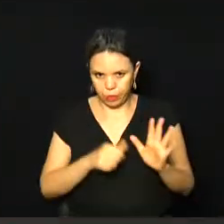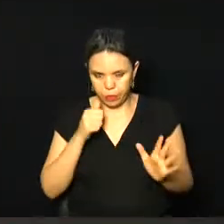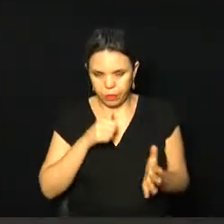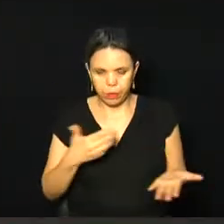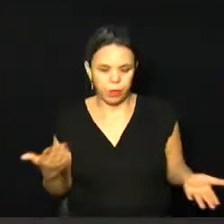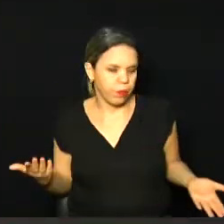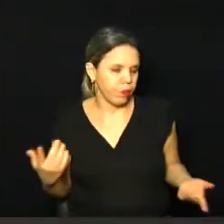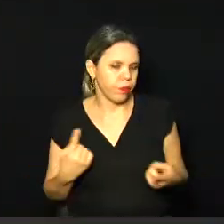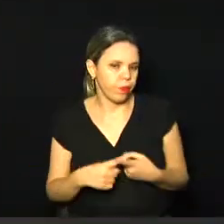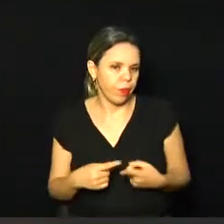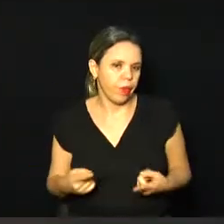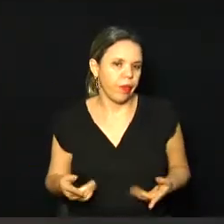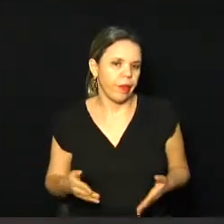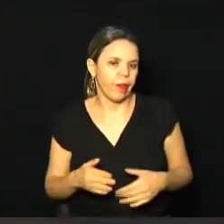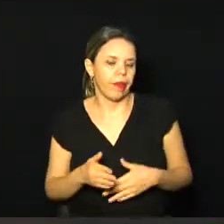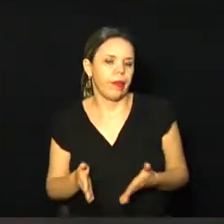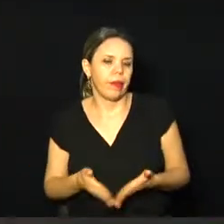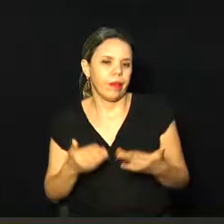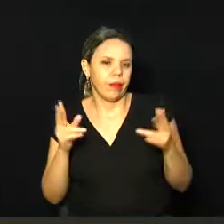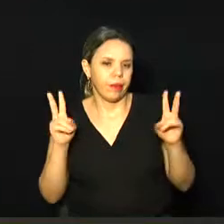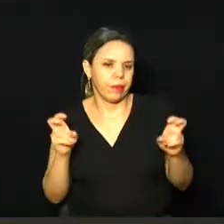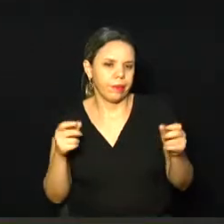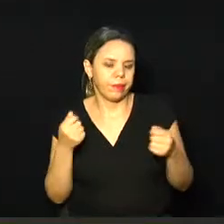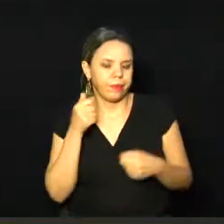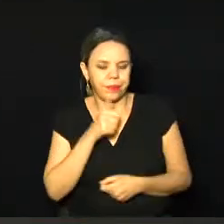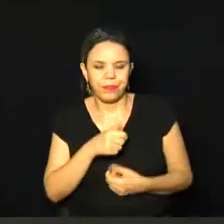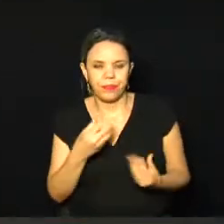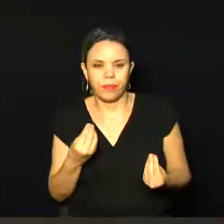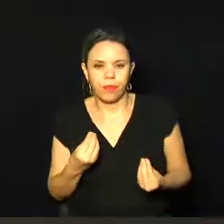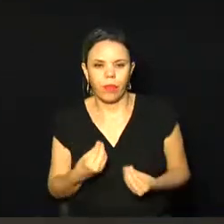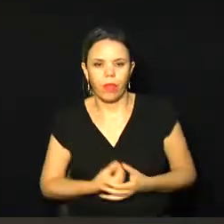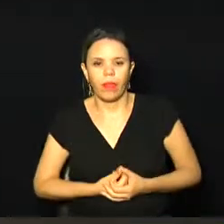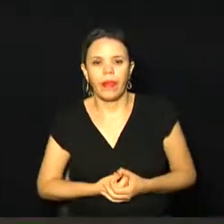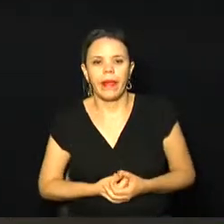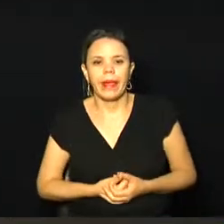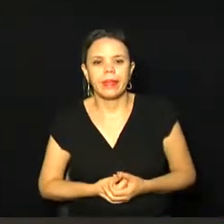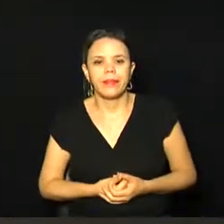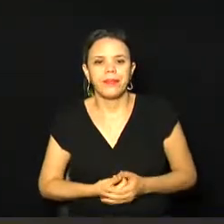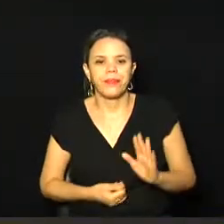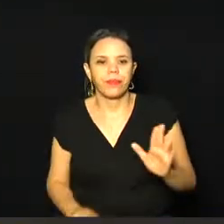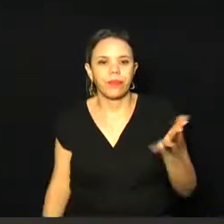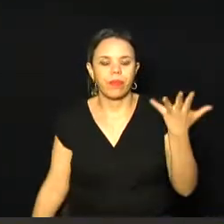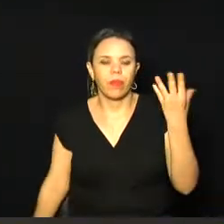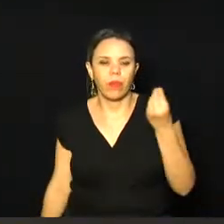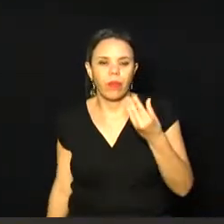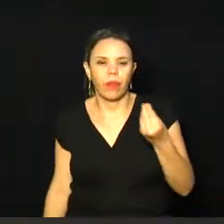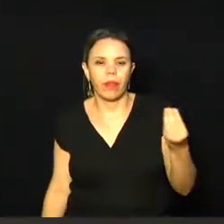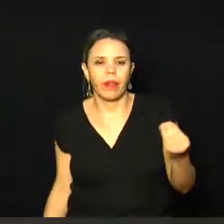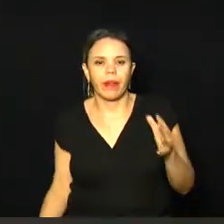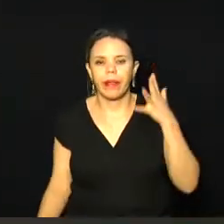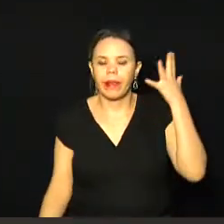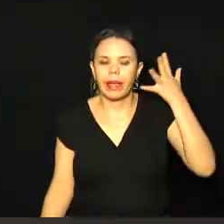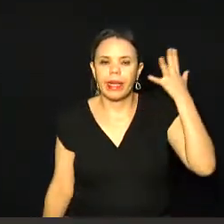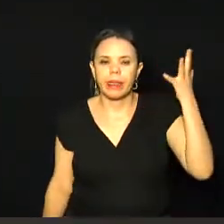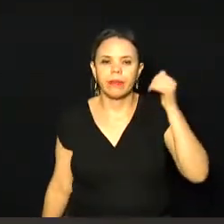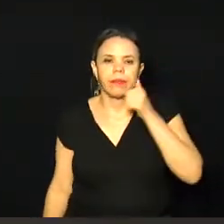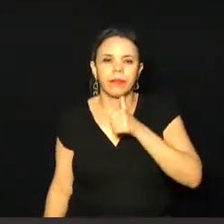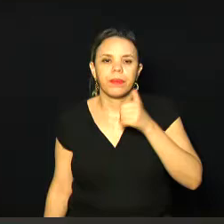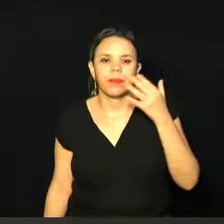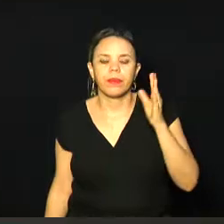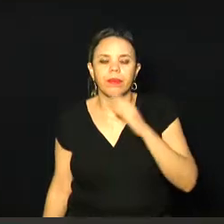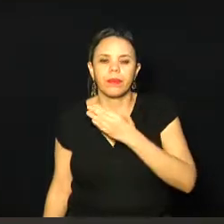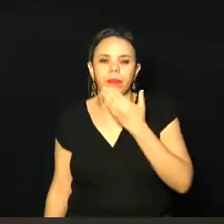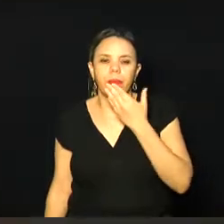mulheres? Porque elas estão carentes dessa temática, porque muitas delas, e como já aconteceu em inúmeras das nossas palestras, as mulheres saem